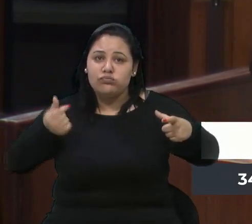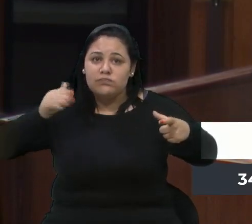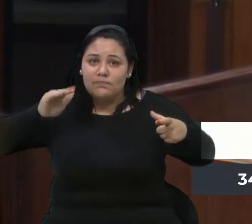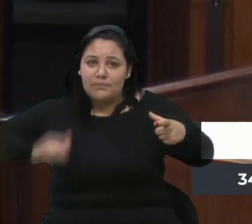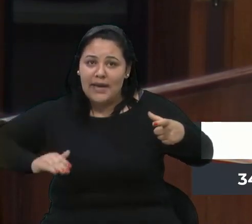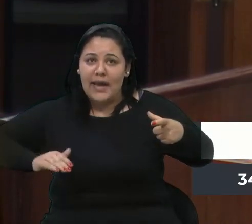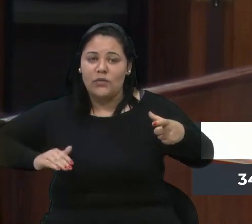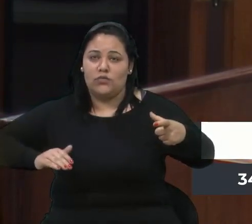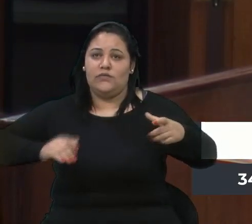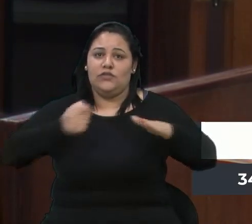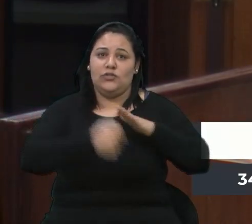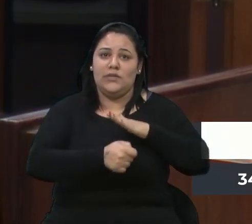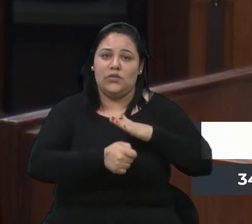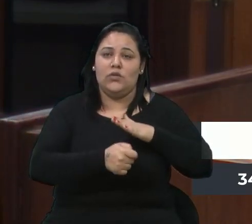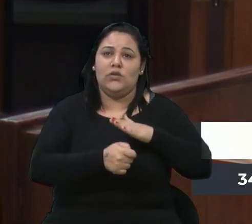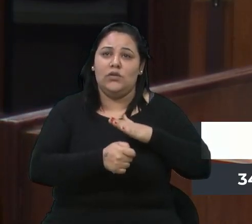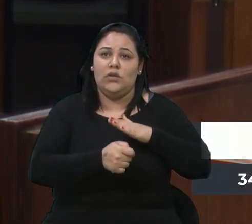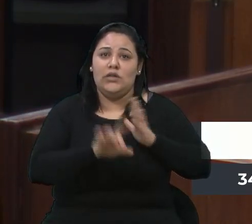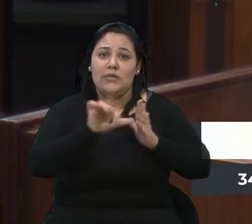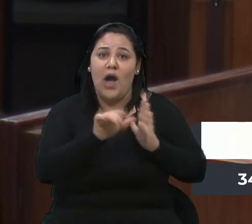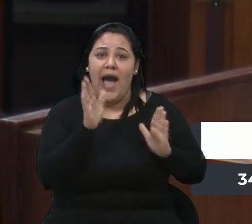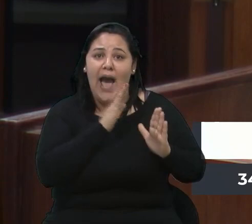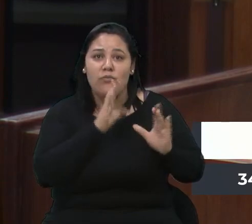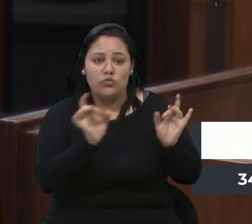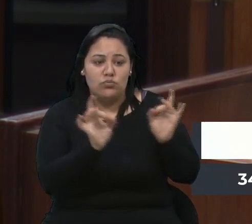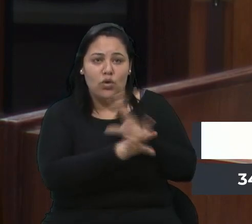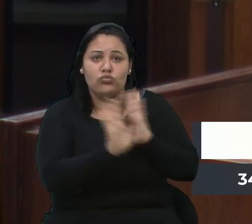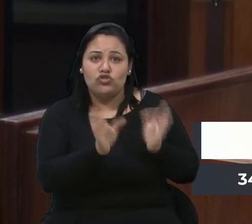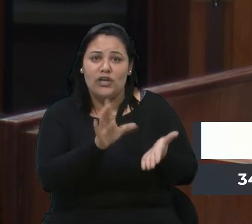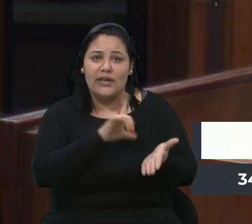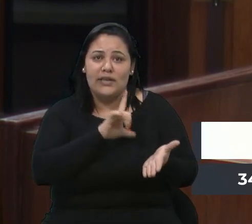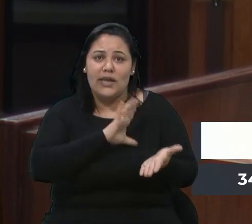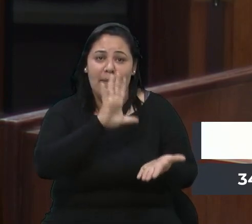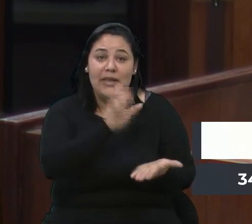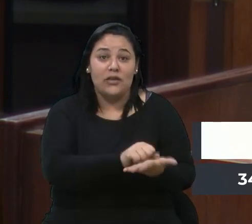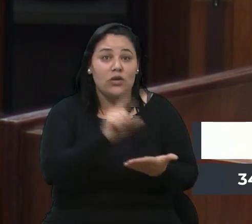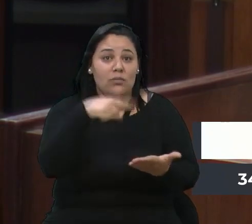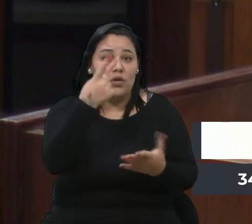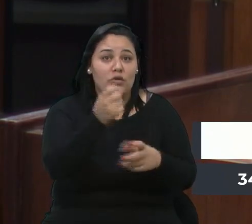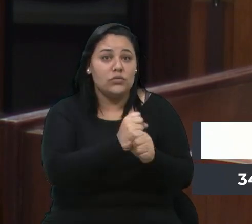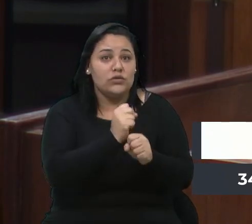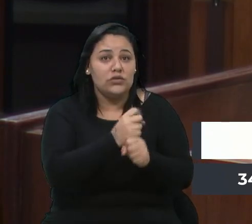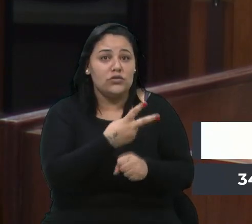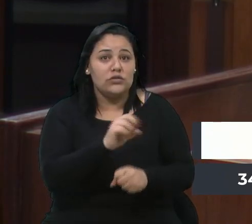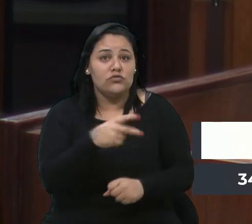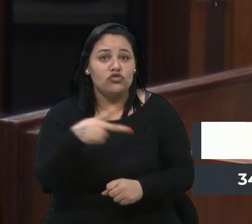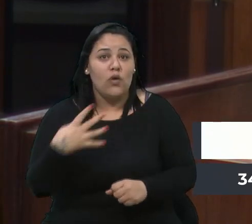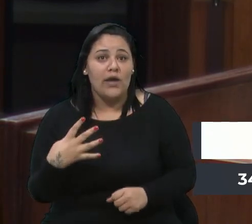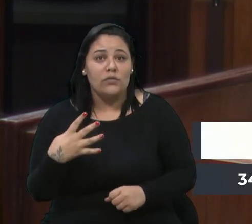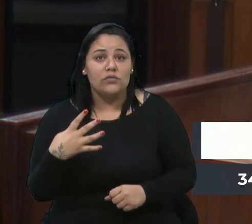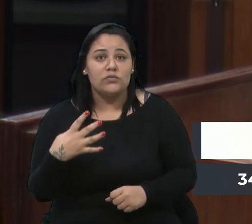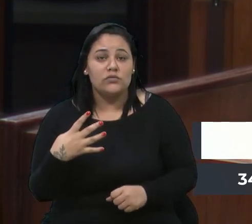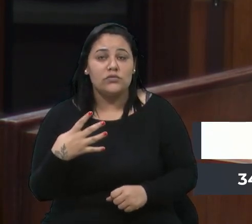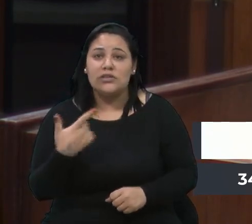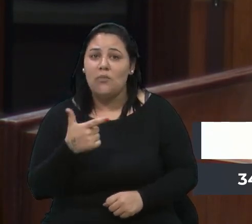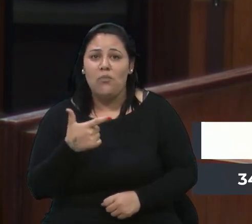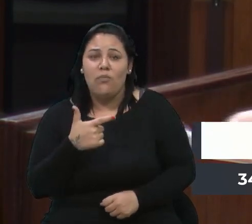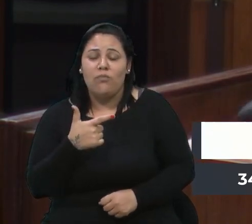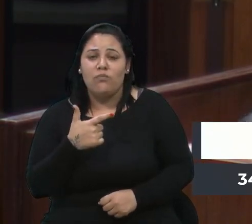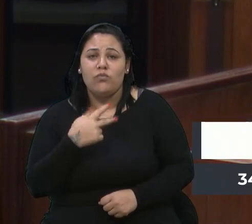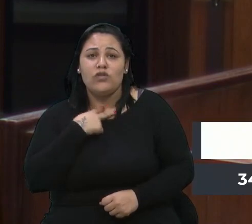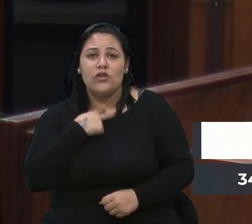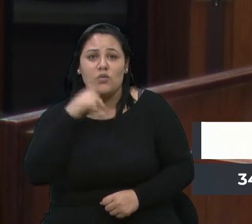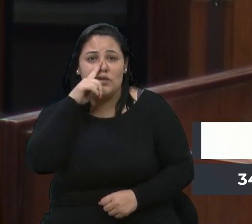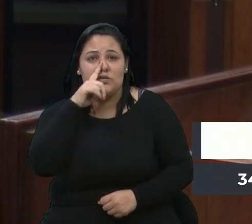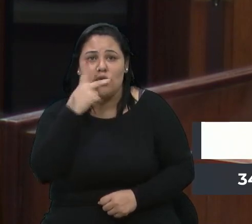mais rápido, e logo aí nós já temos as matrículas do próximo ano. E não podemos mais correr o risco do que aconteceu no